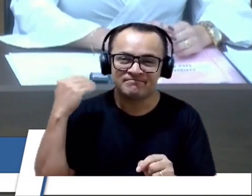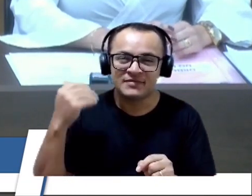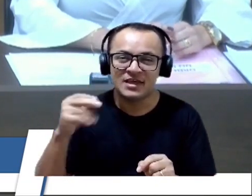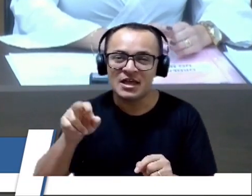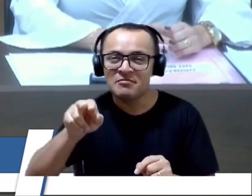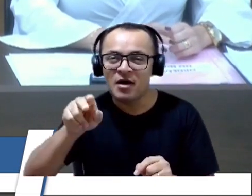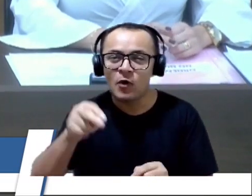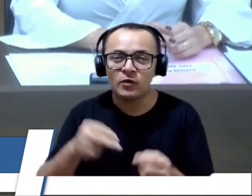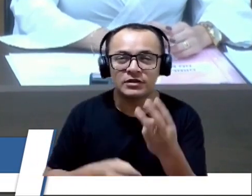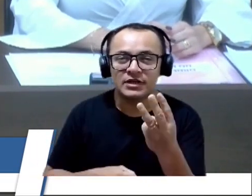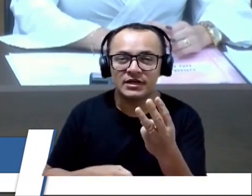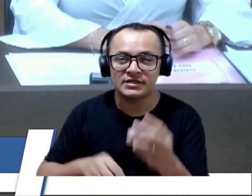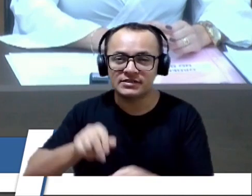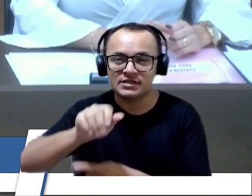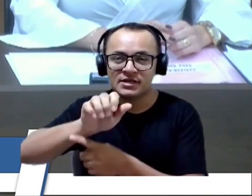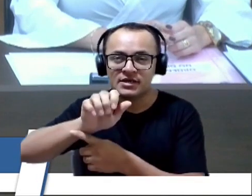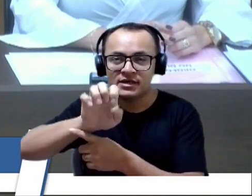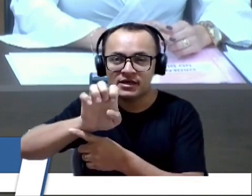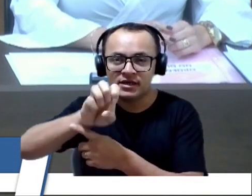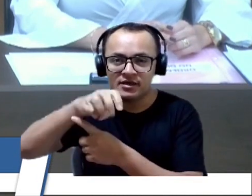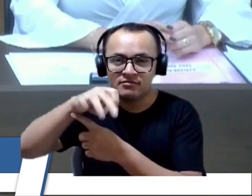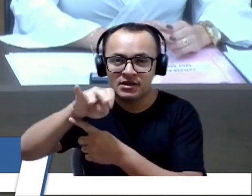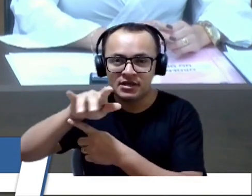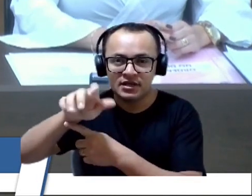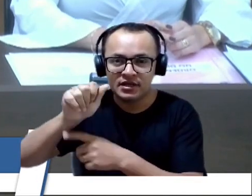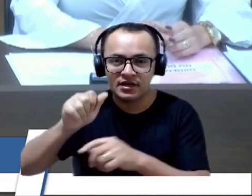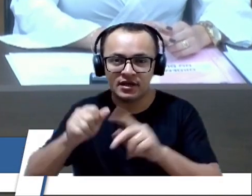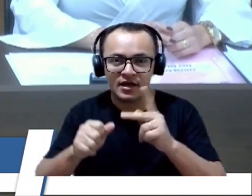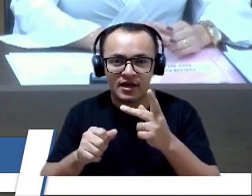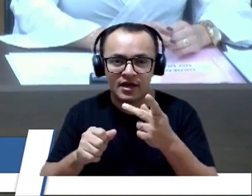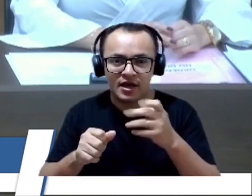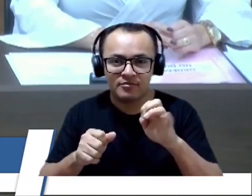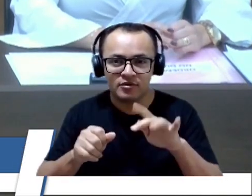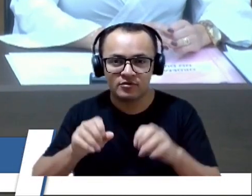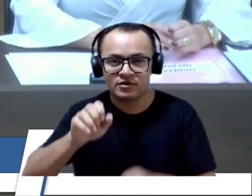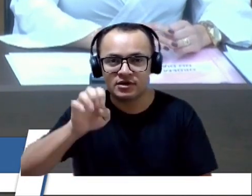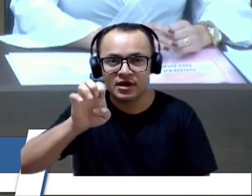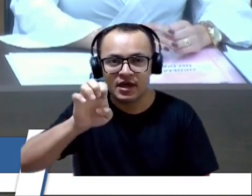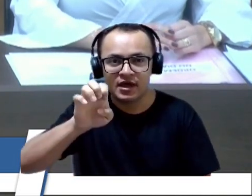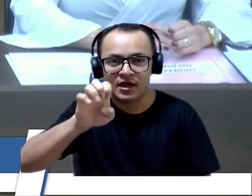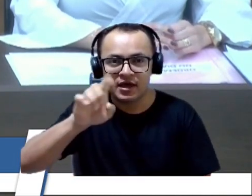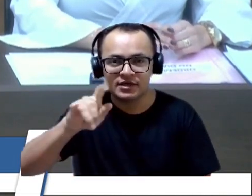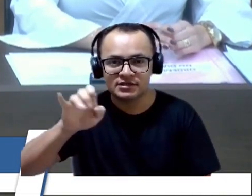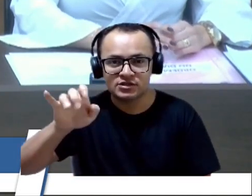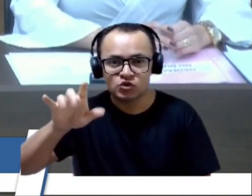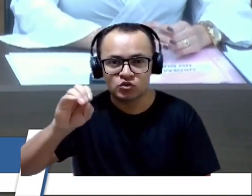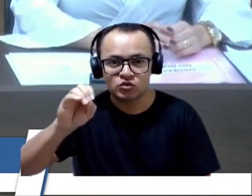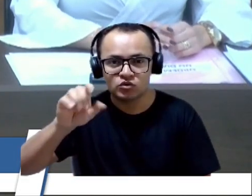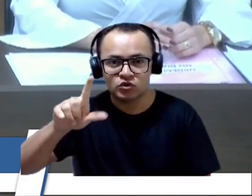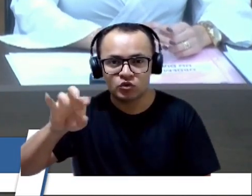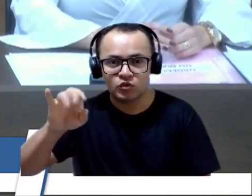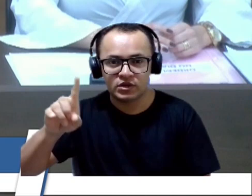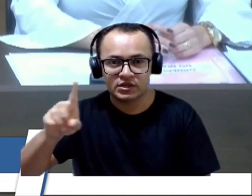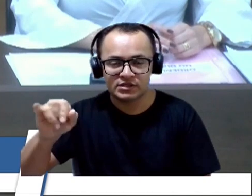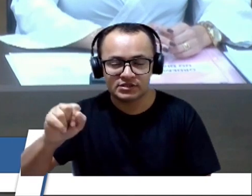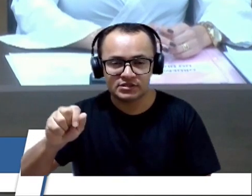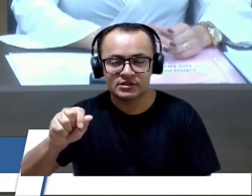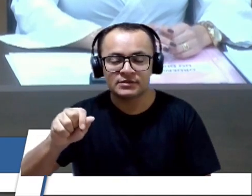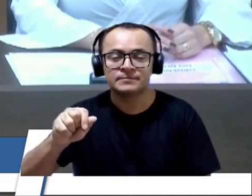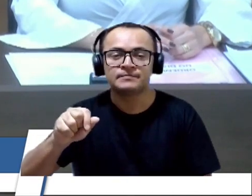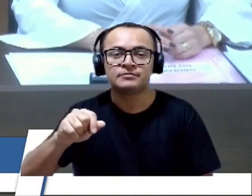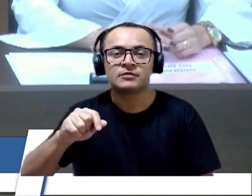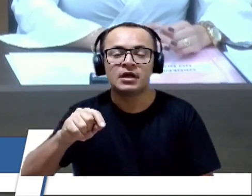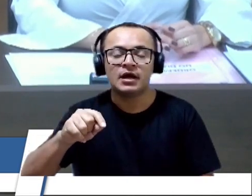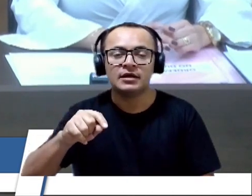Emília, Ébio e Ézio Luiz Pedrosa, vindo após para completar